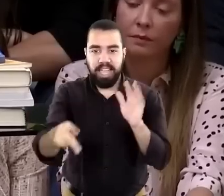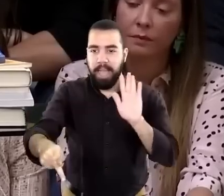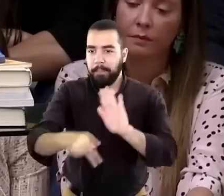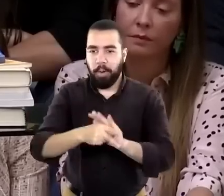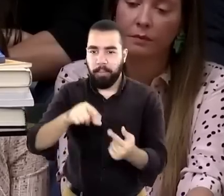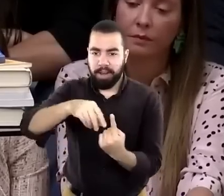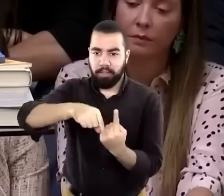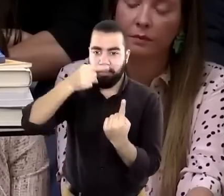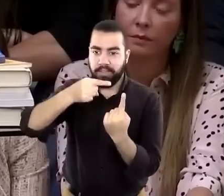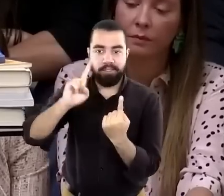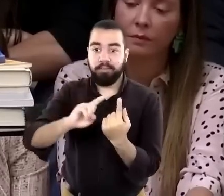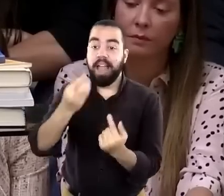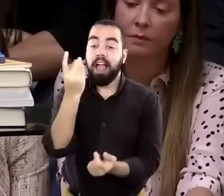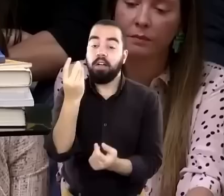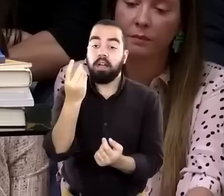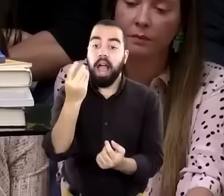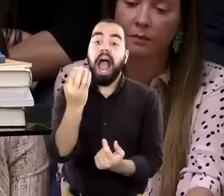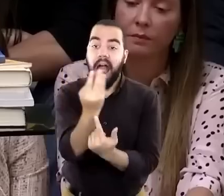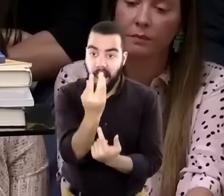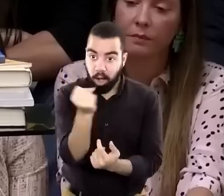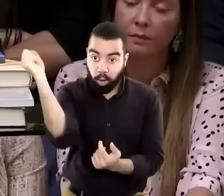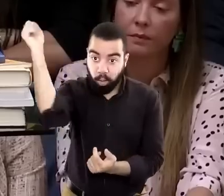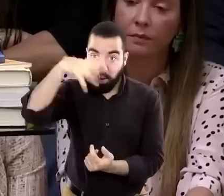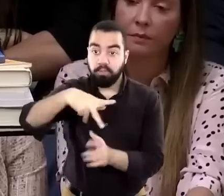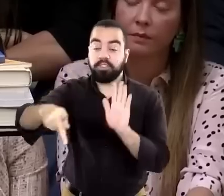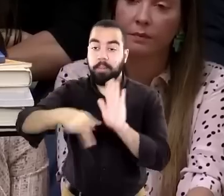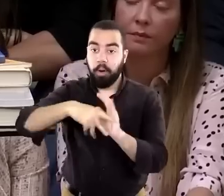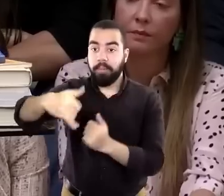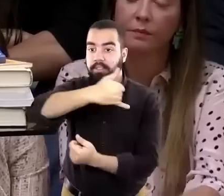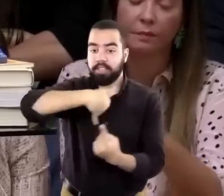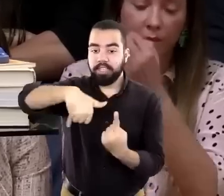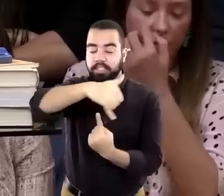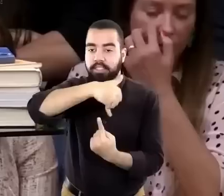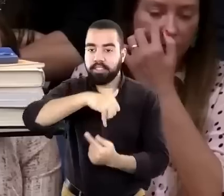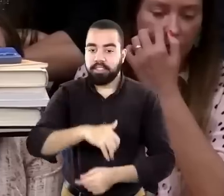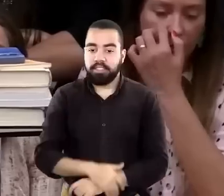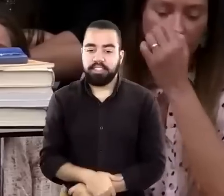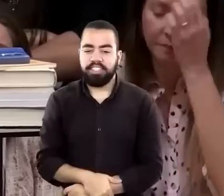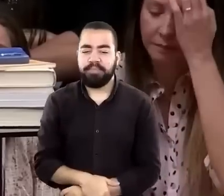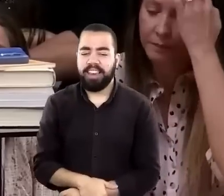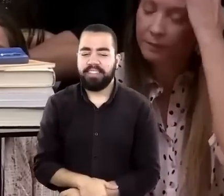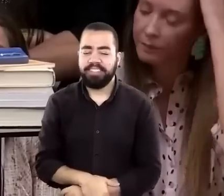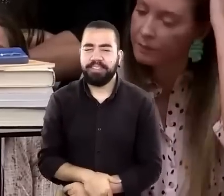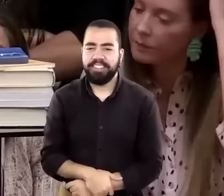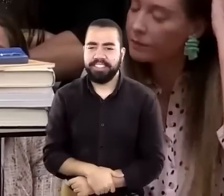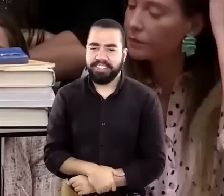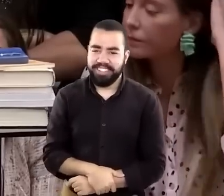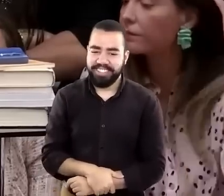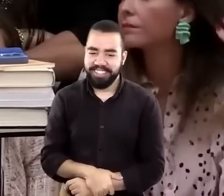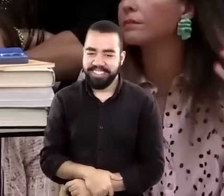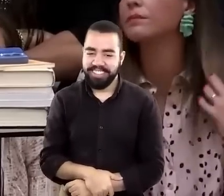pavio, mas pelo azeite que a satura. Segundo, a luz que brilha em nós, através de nós, procede,